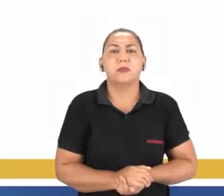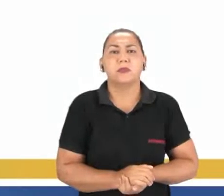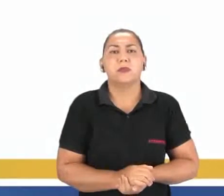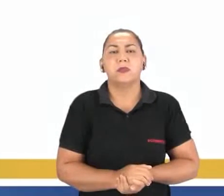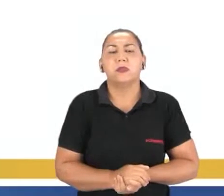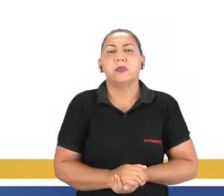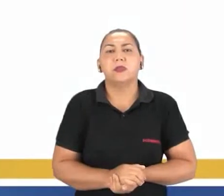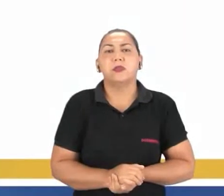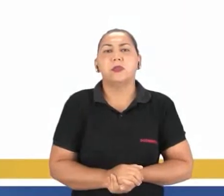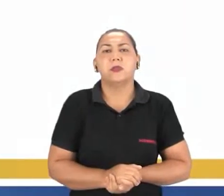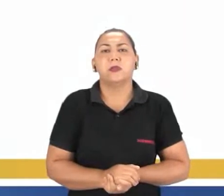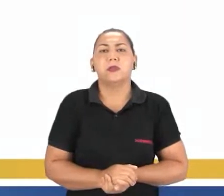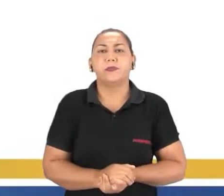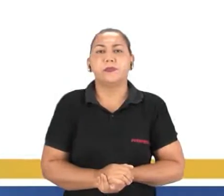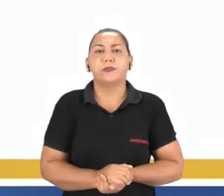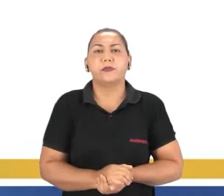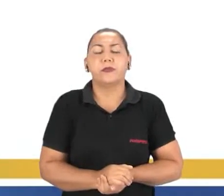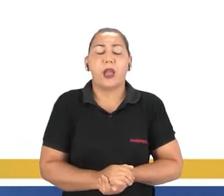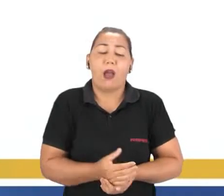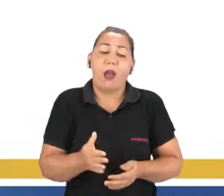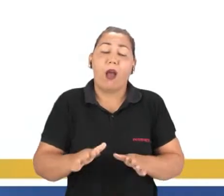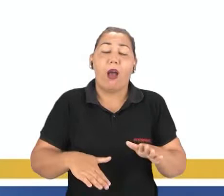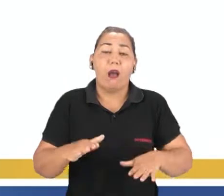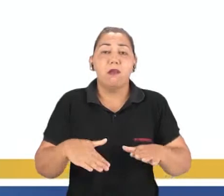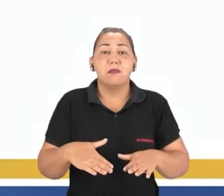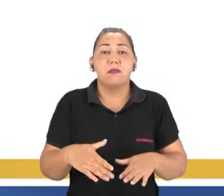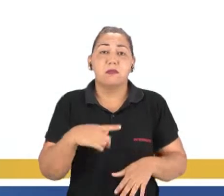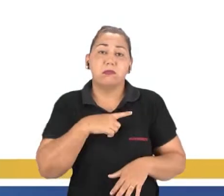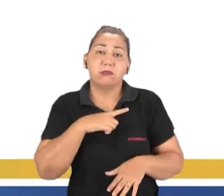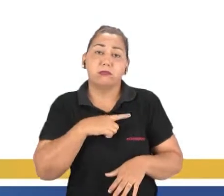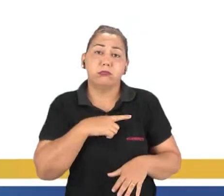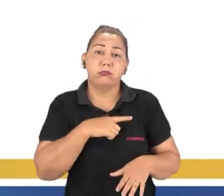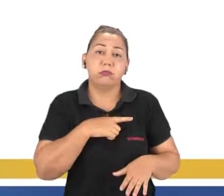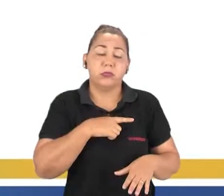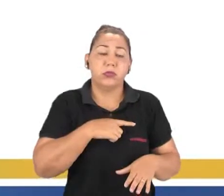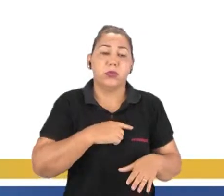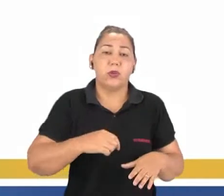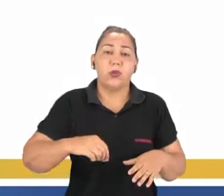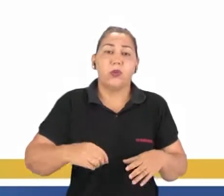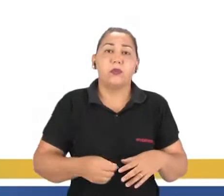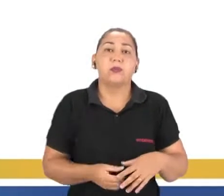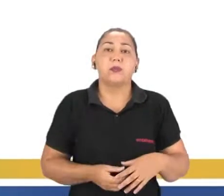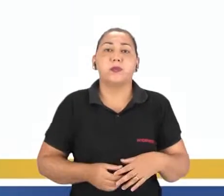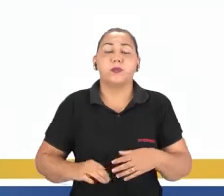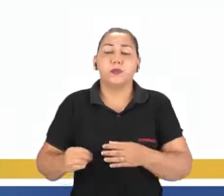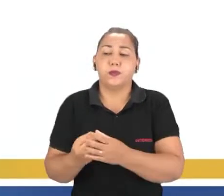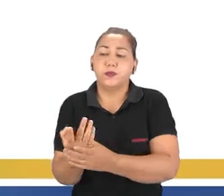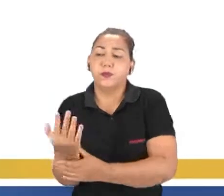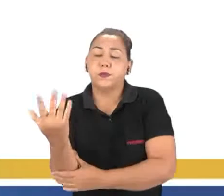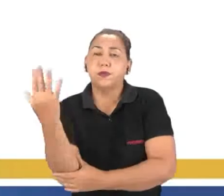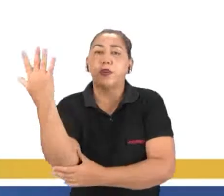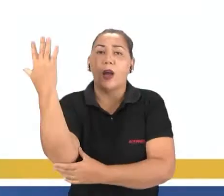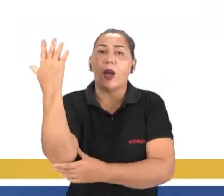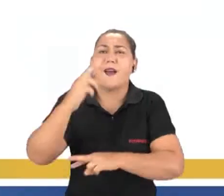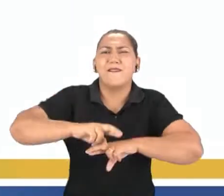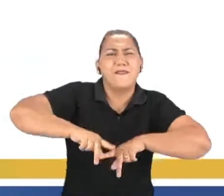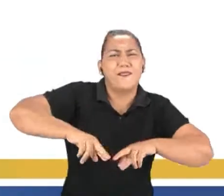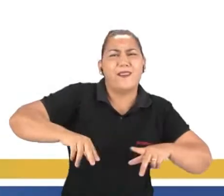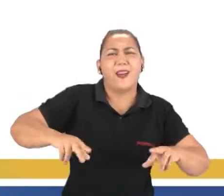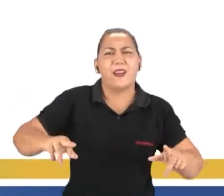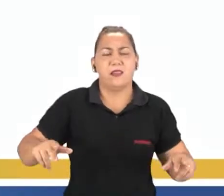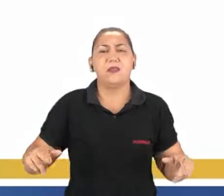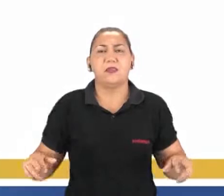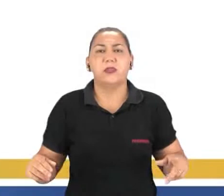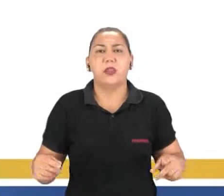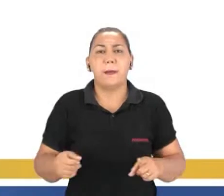um produto e escassez de outros. As roças indígenas produzem vários tipos de espécies, diferentes